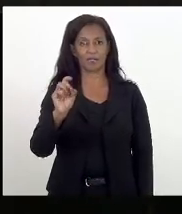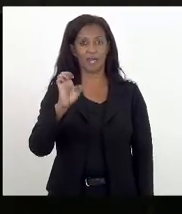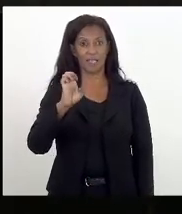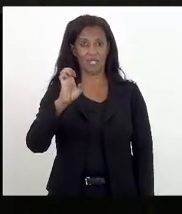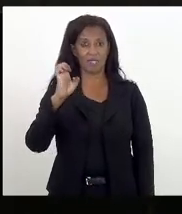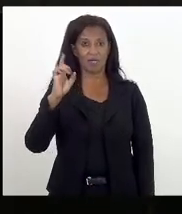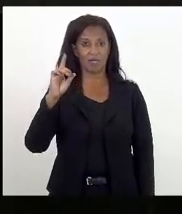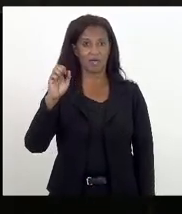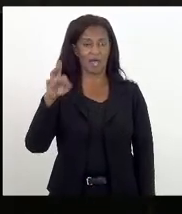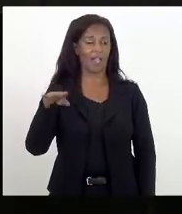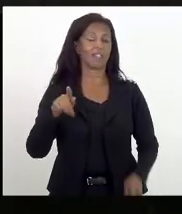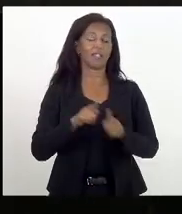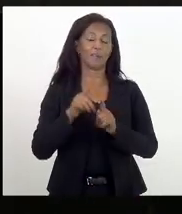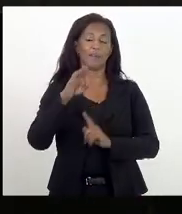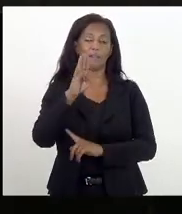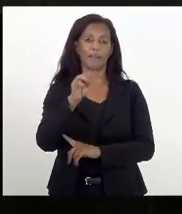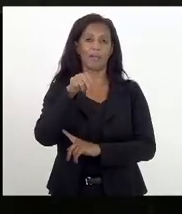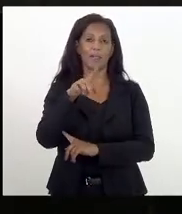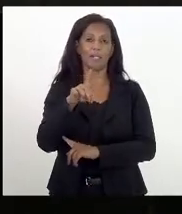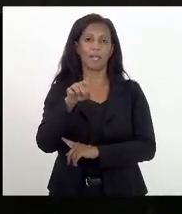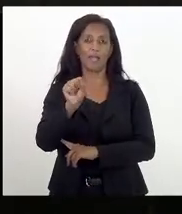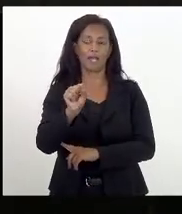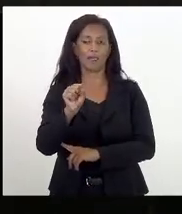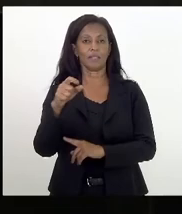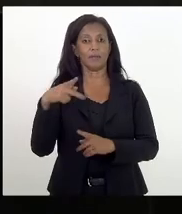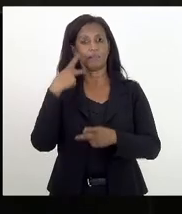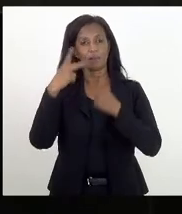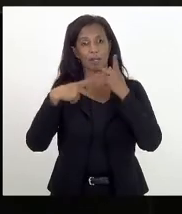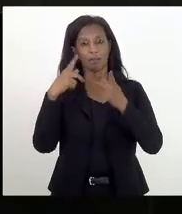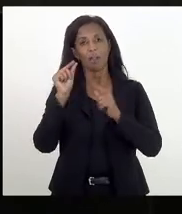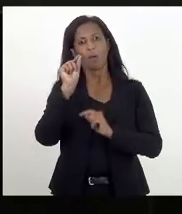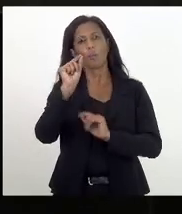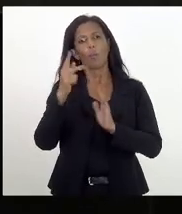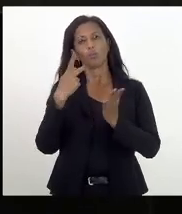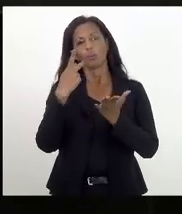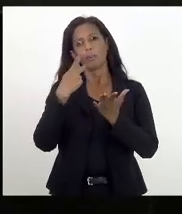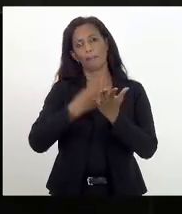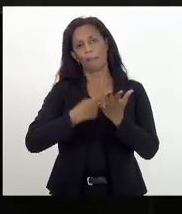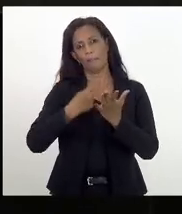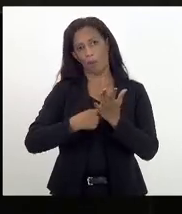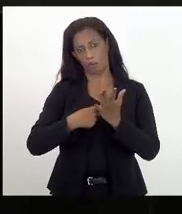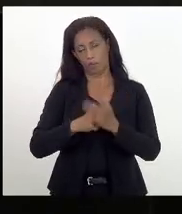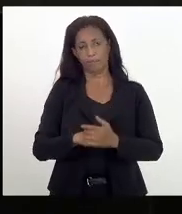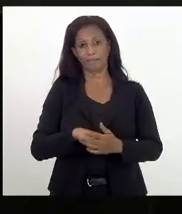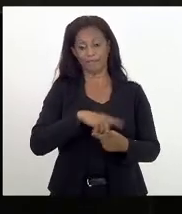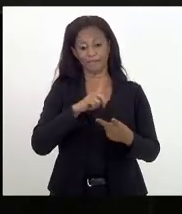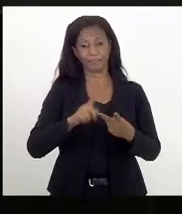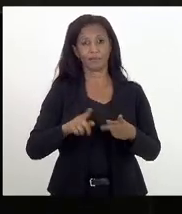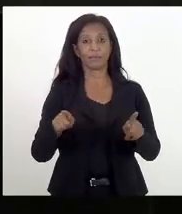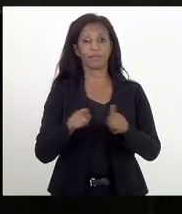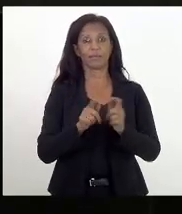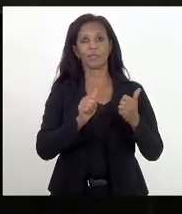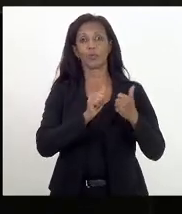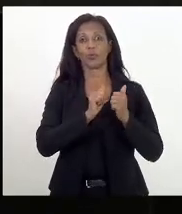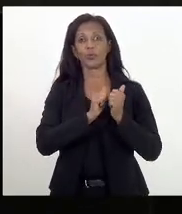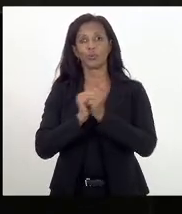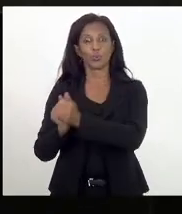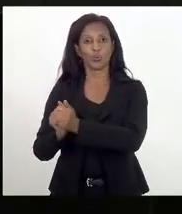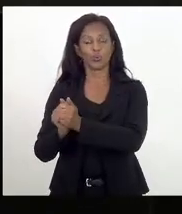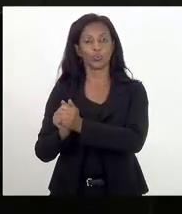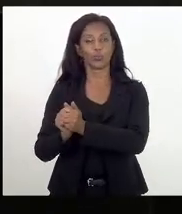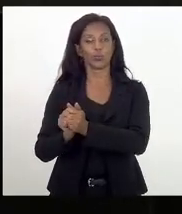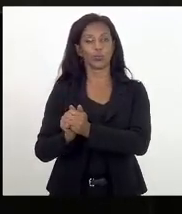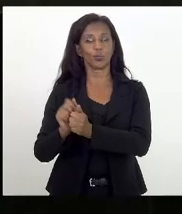também o BNDS que tem sede aqui no estado do Rio de Janeiro para falar um pouco sobre essa falta e a segunda porta também acompanhado do prefeito